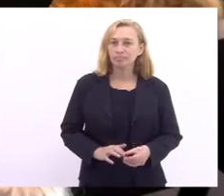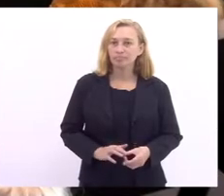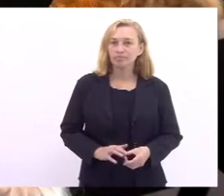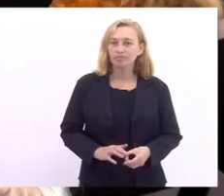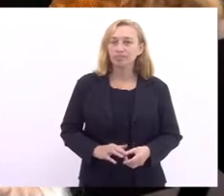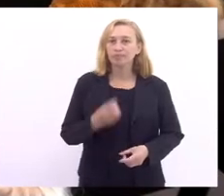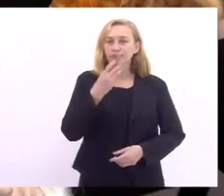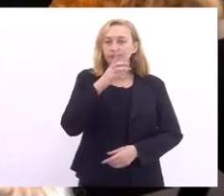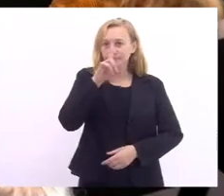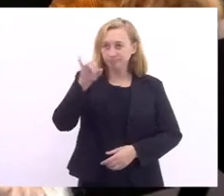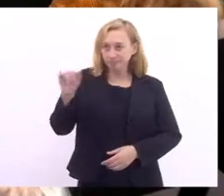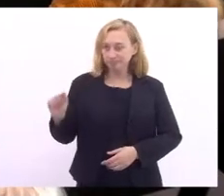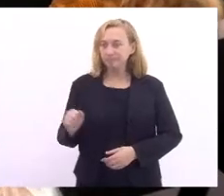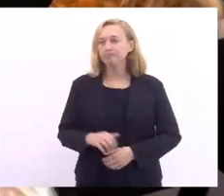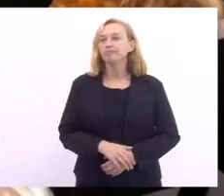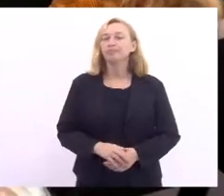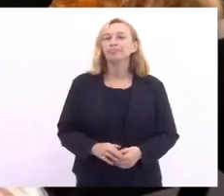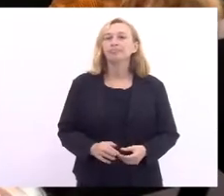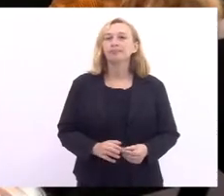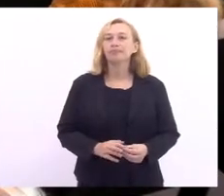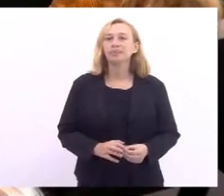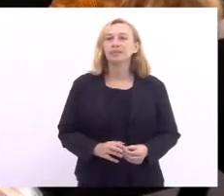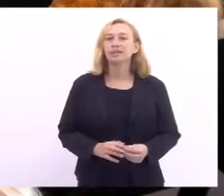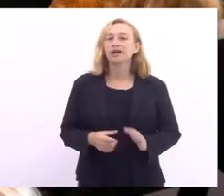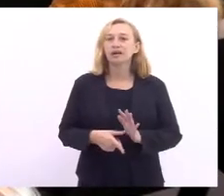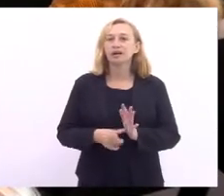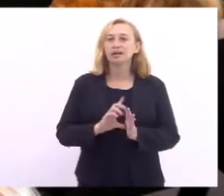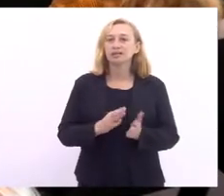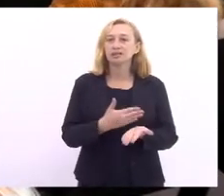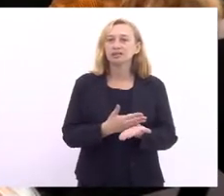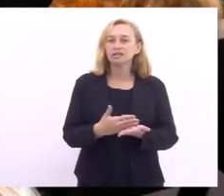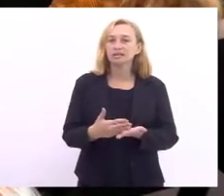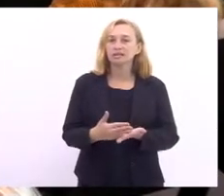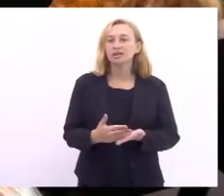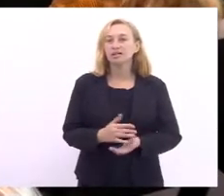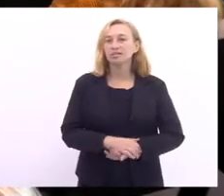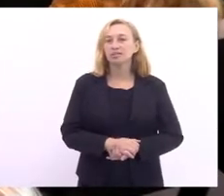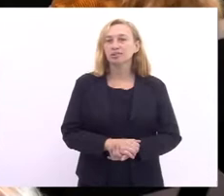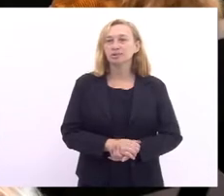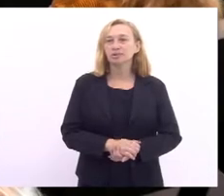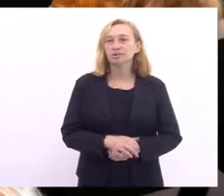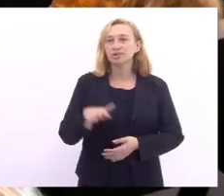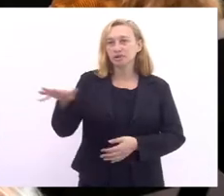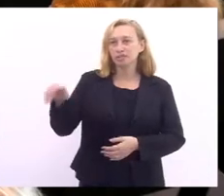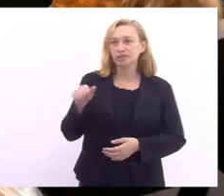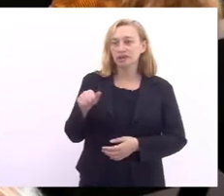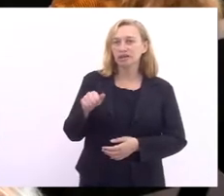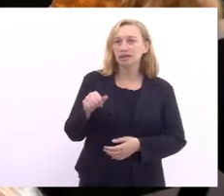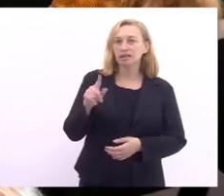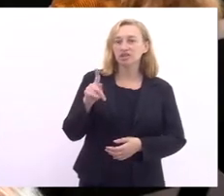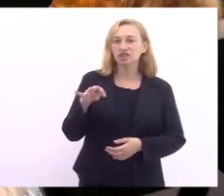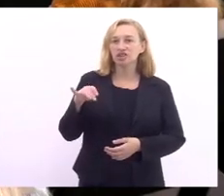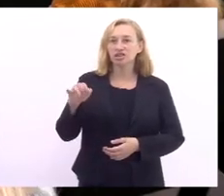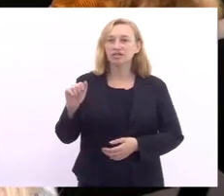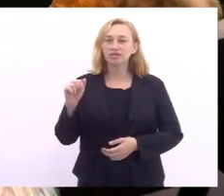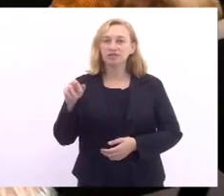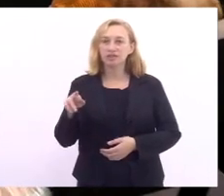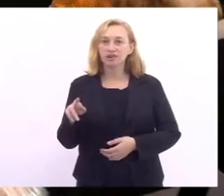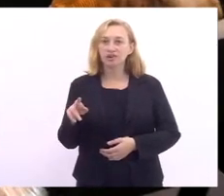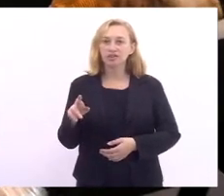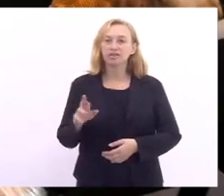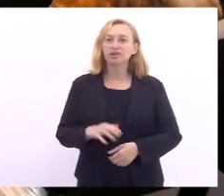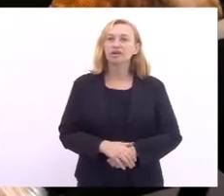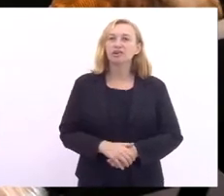bom dia bom dia antes de começar o queria quebrar o protocolo que ele chamar de Jennifer dias aqui que ela do recita São